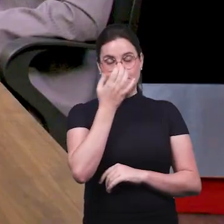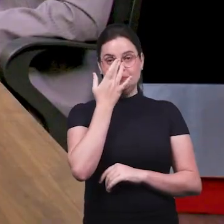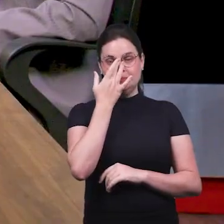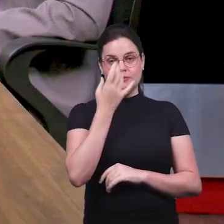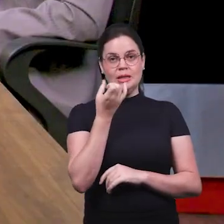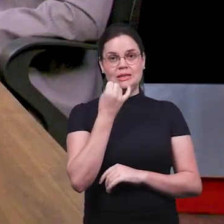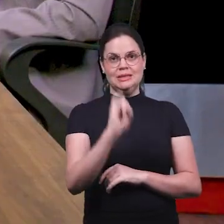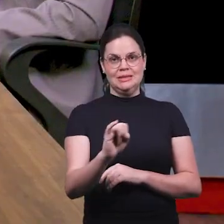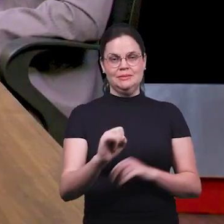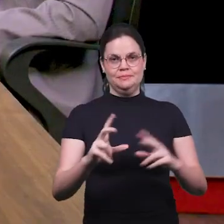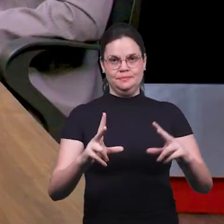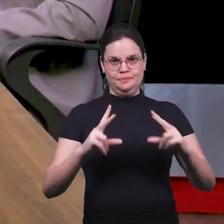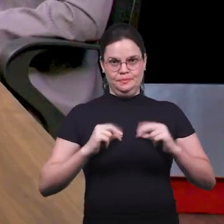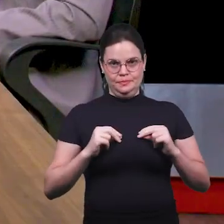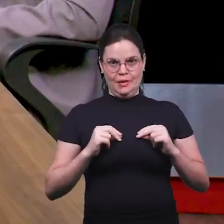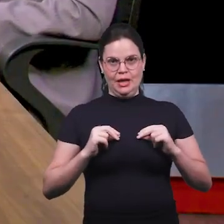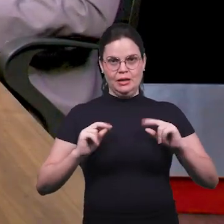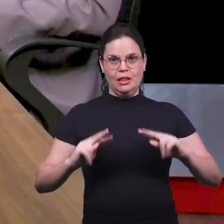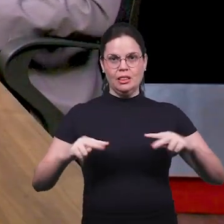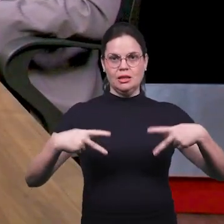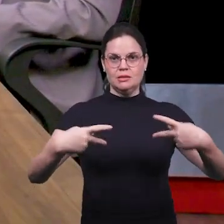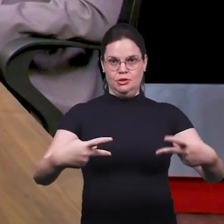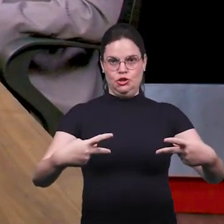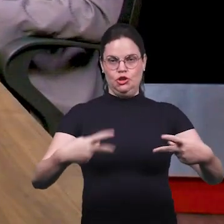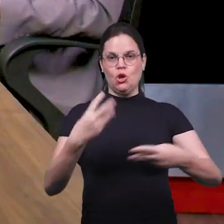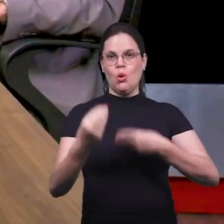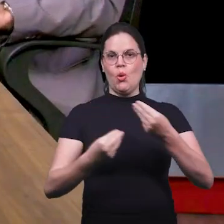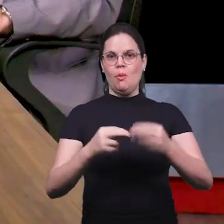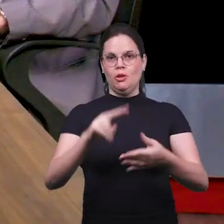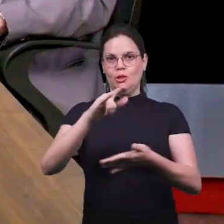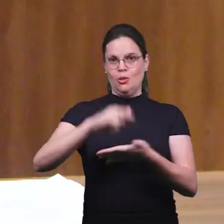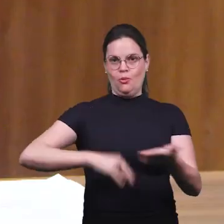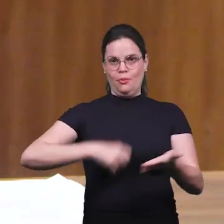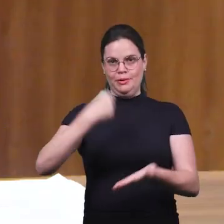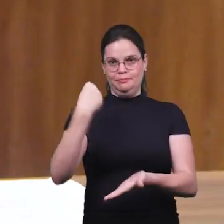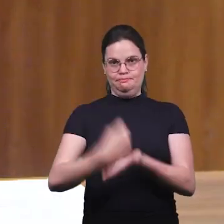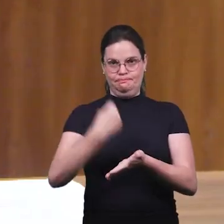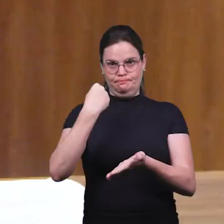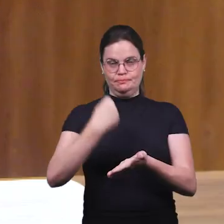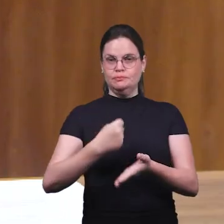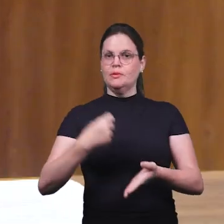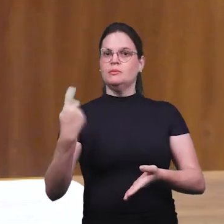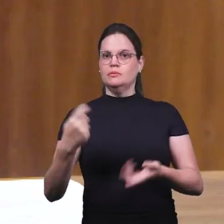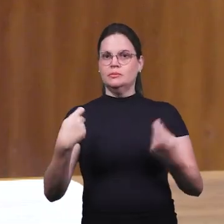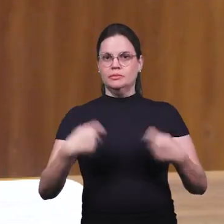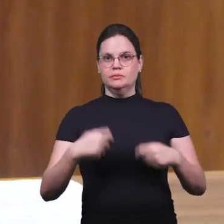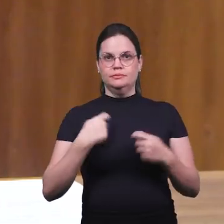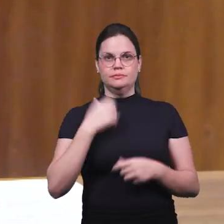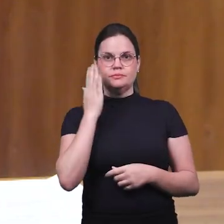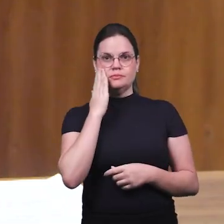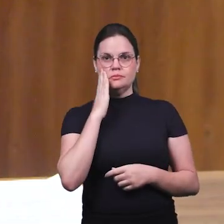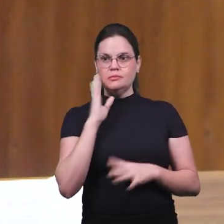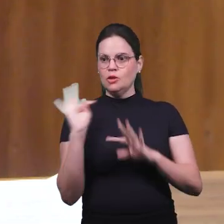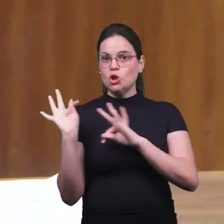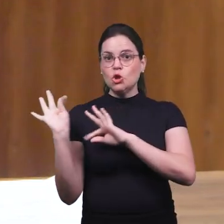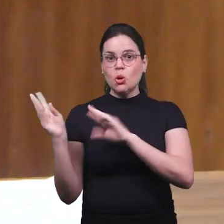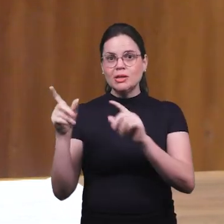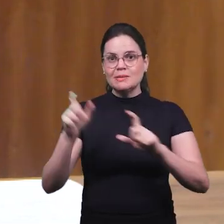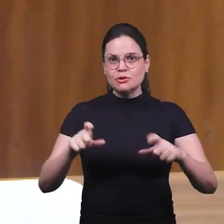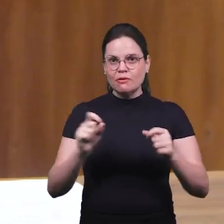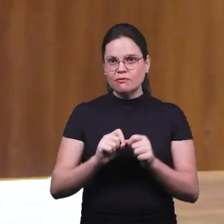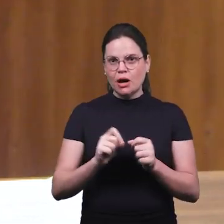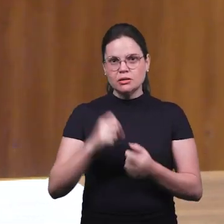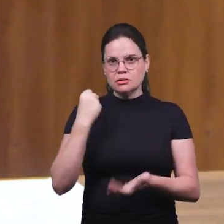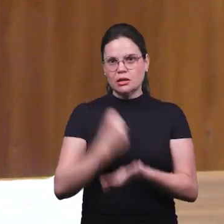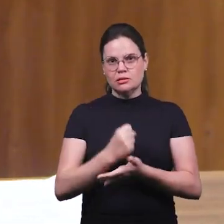transmissão através do testamento, é até bom a gente pontuar, né? Acho que é importante, nem todo mundo faz um testamento, efetivamente. Mas